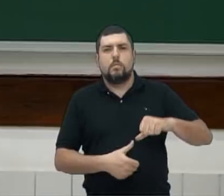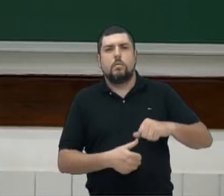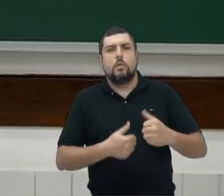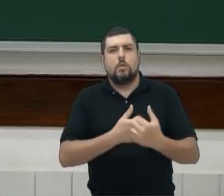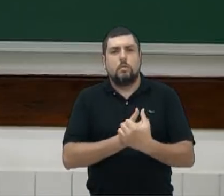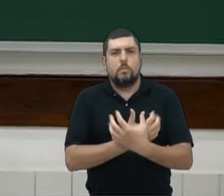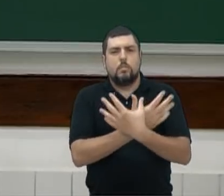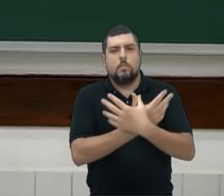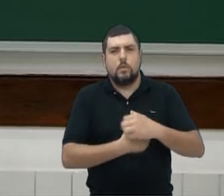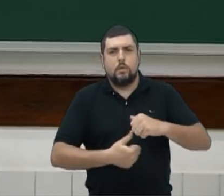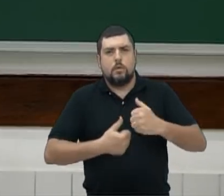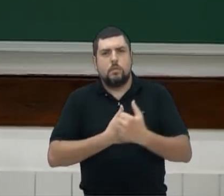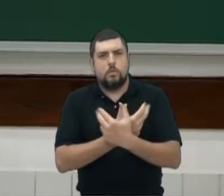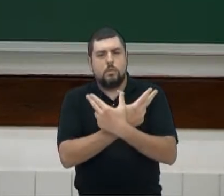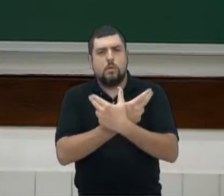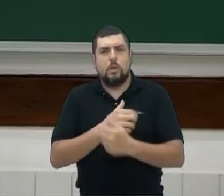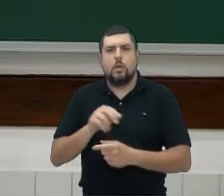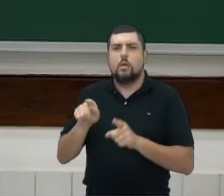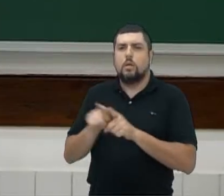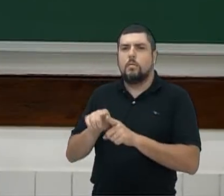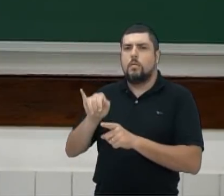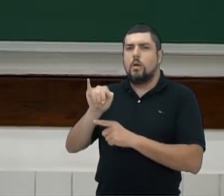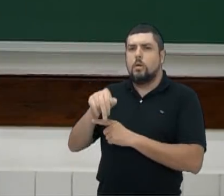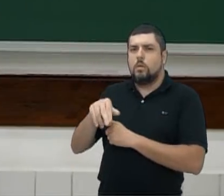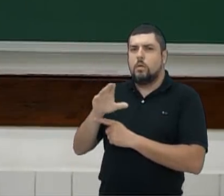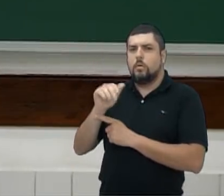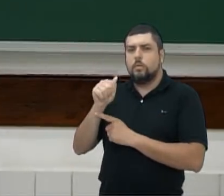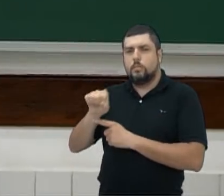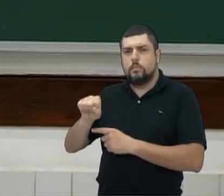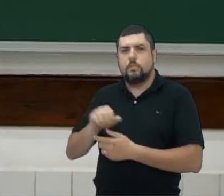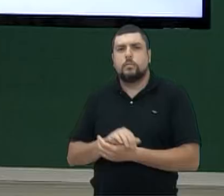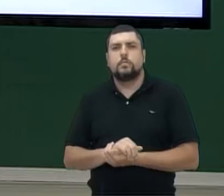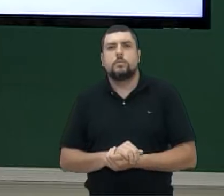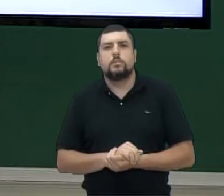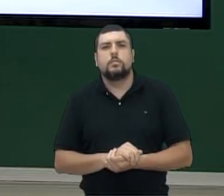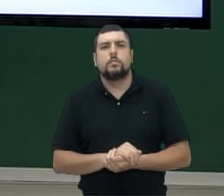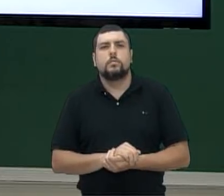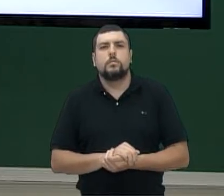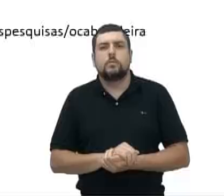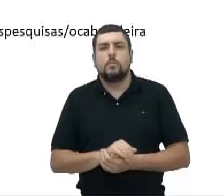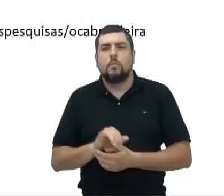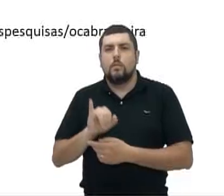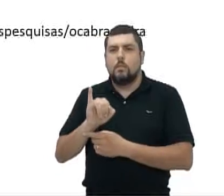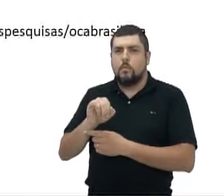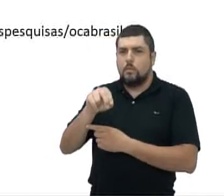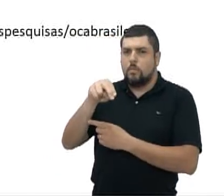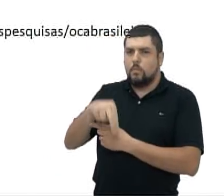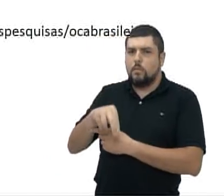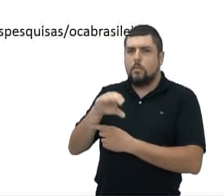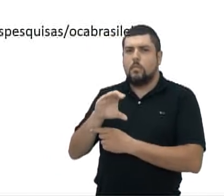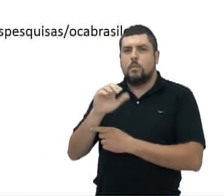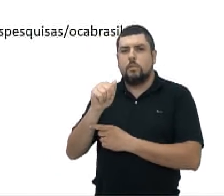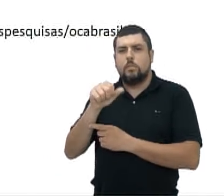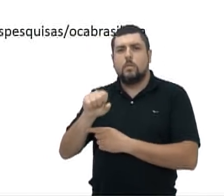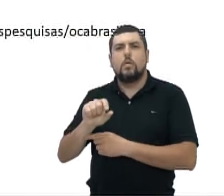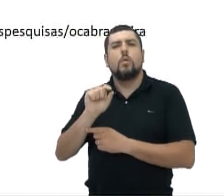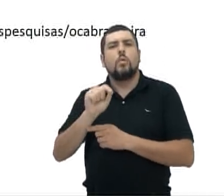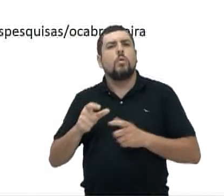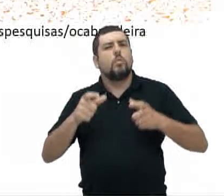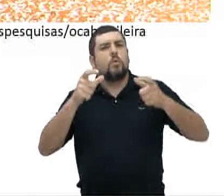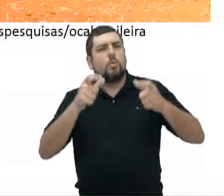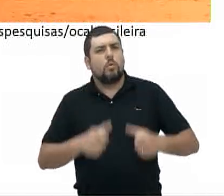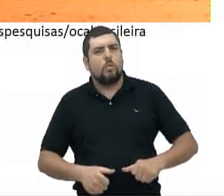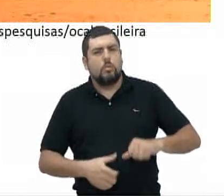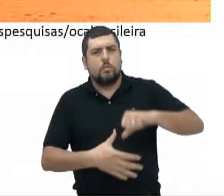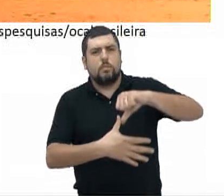e incas. Quando falamos nos incas, estamos falando dos povos nativos, principalmente da América do Sul,